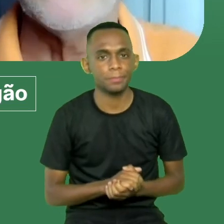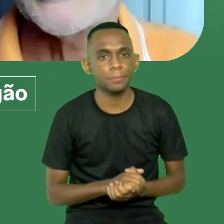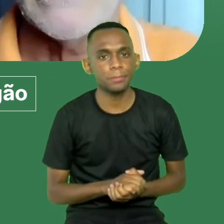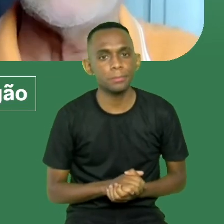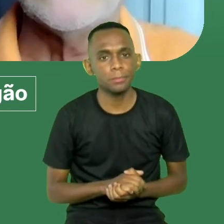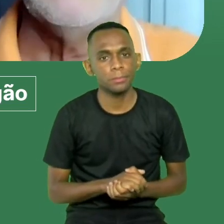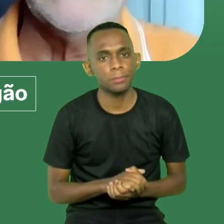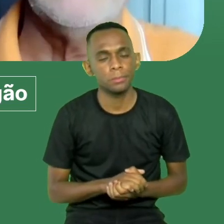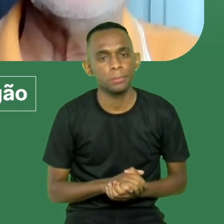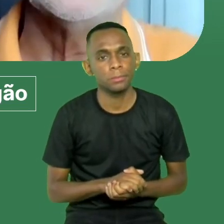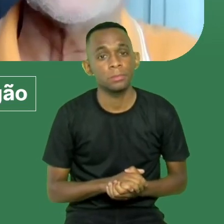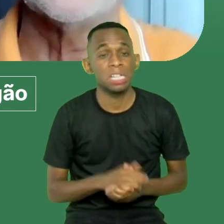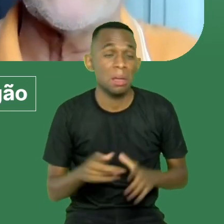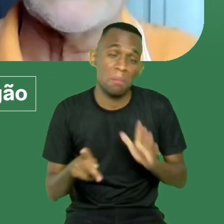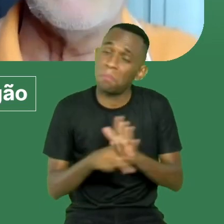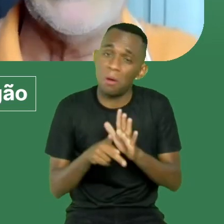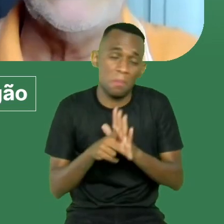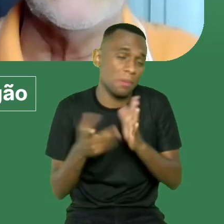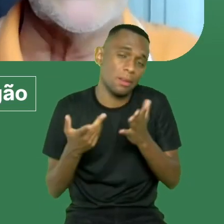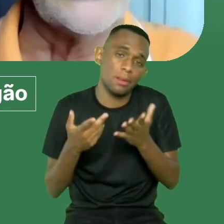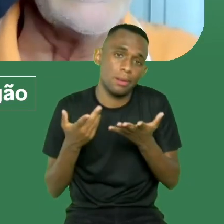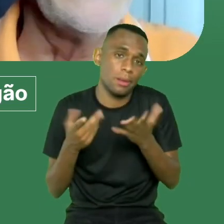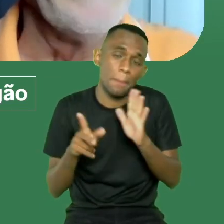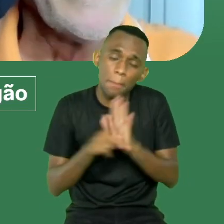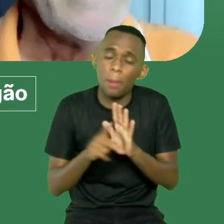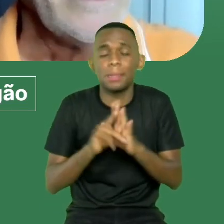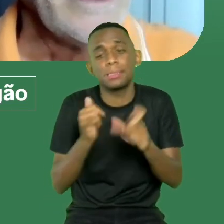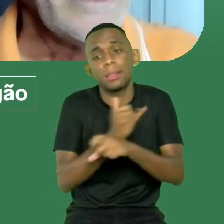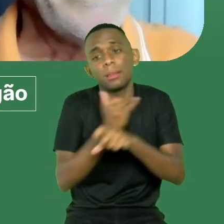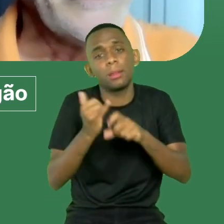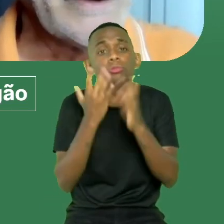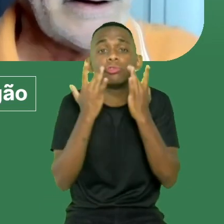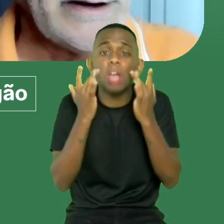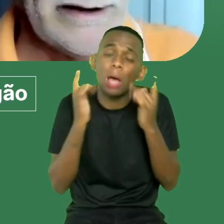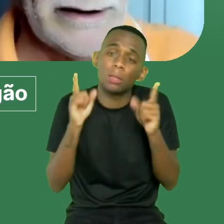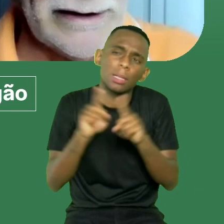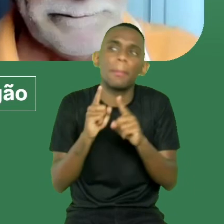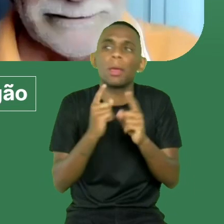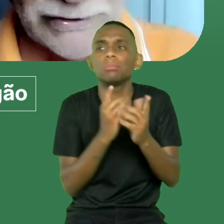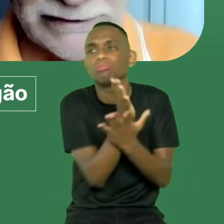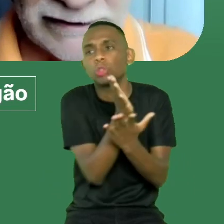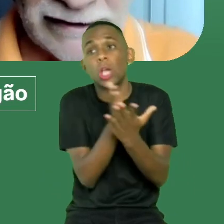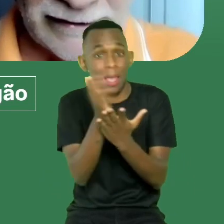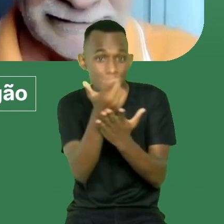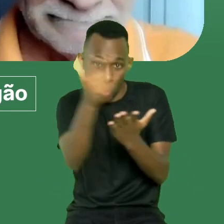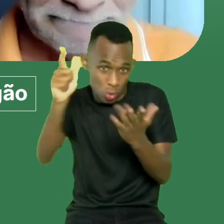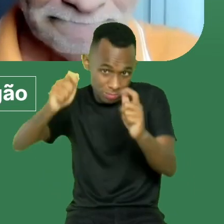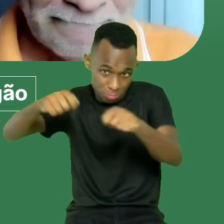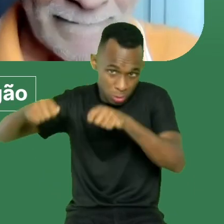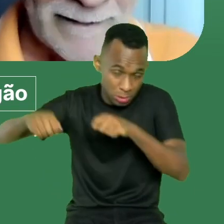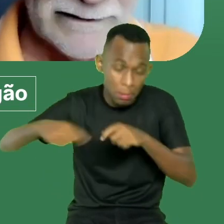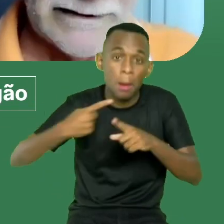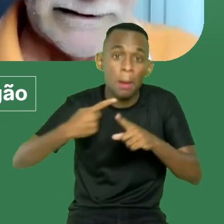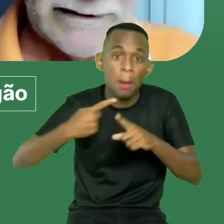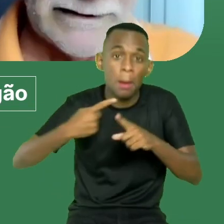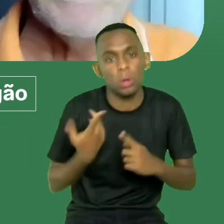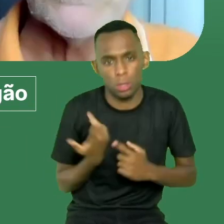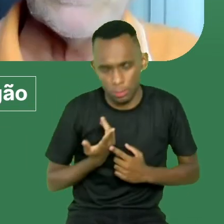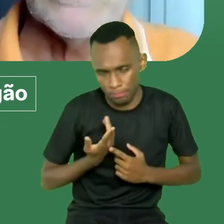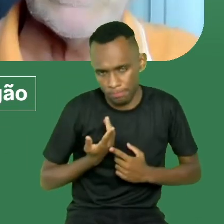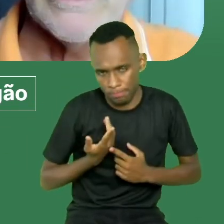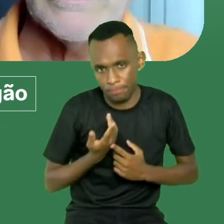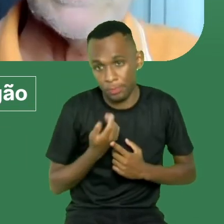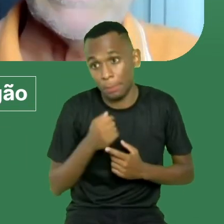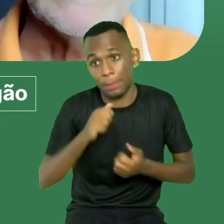Isso veio do teatro também por outros caminhos, né? Porque para você interpretar